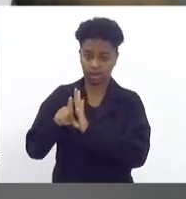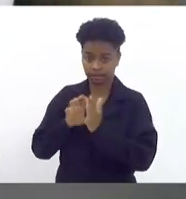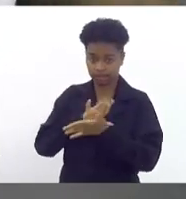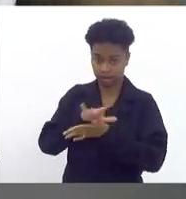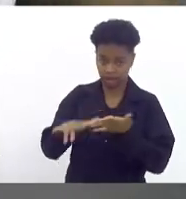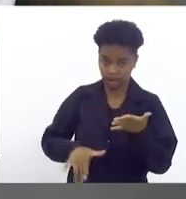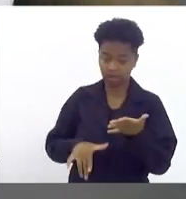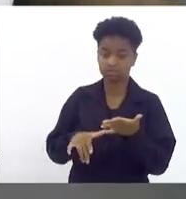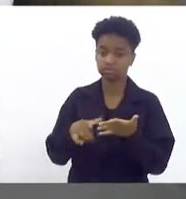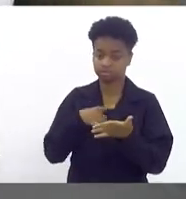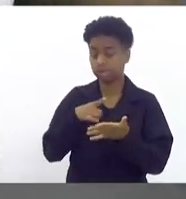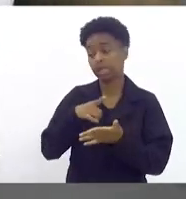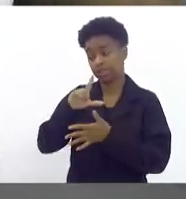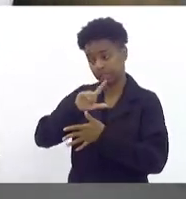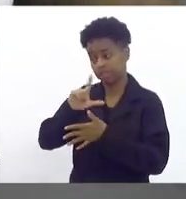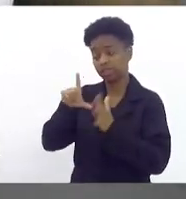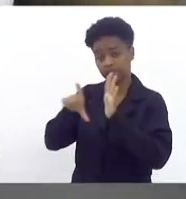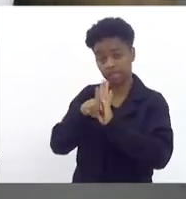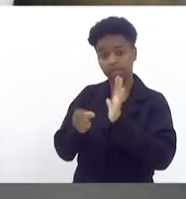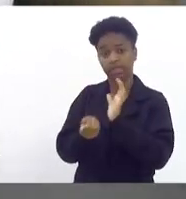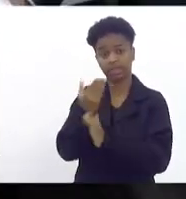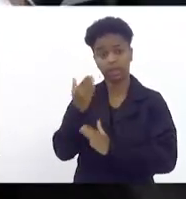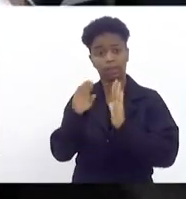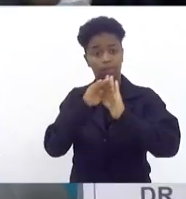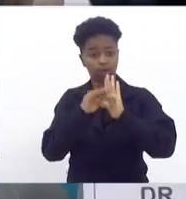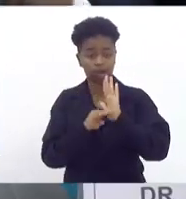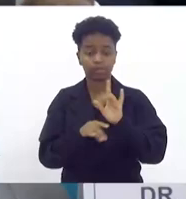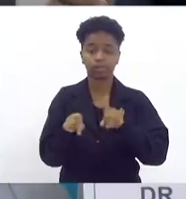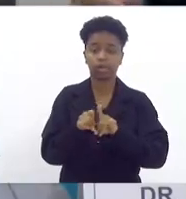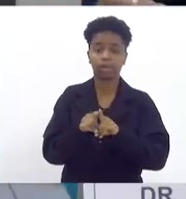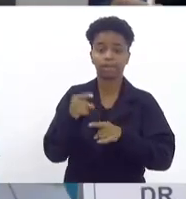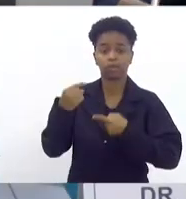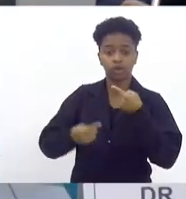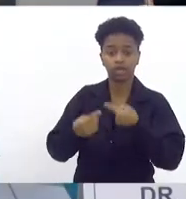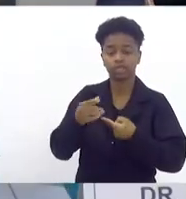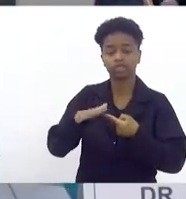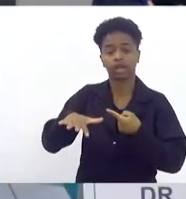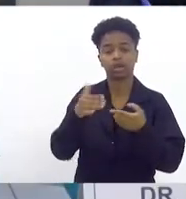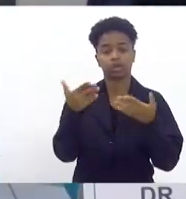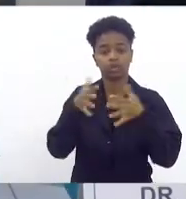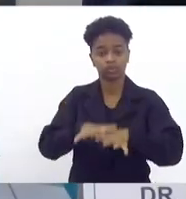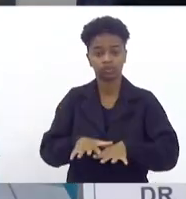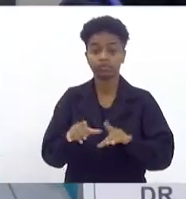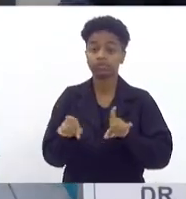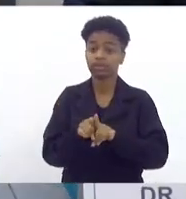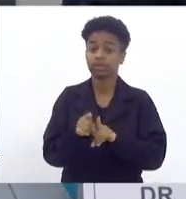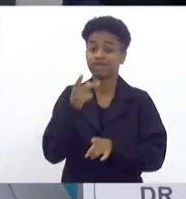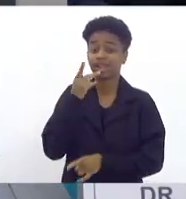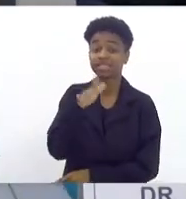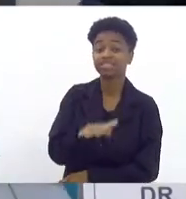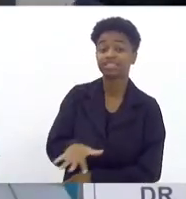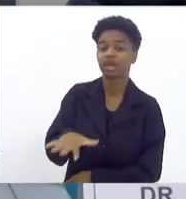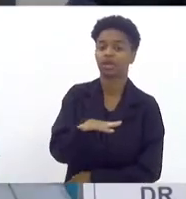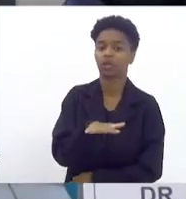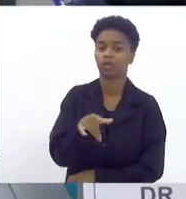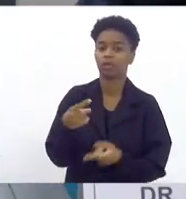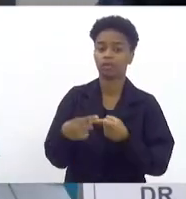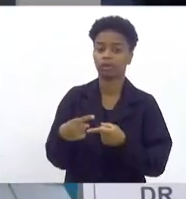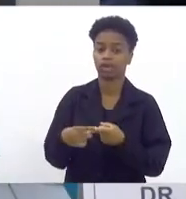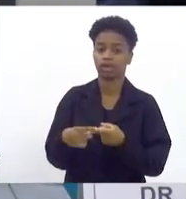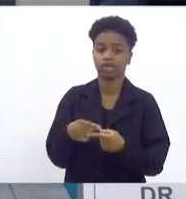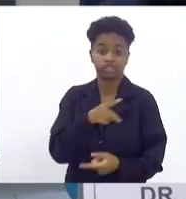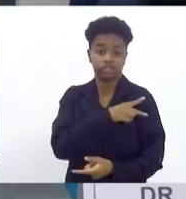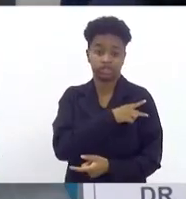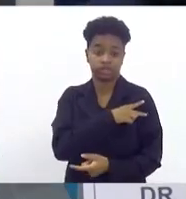nas diversas leis que criam programas políticas de inclusão. E segundo... Ela fala de um modo geral. As autoridades estaduais, não fala